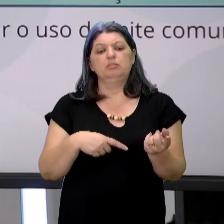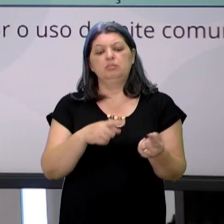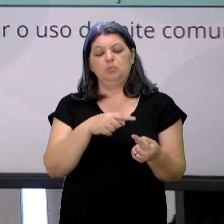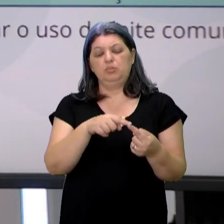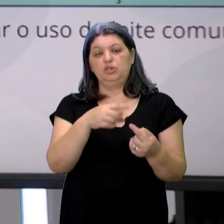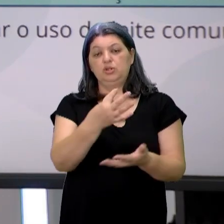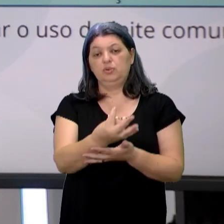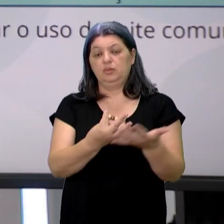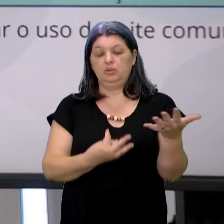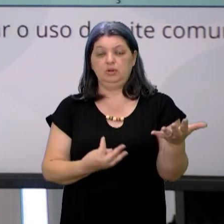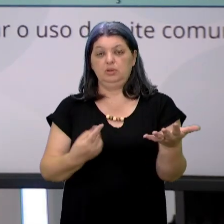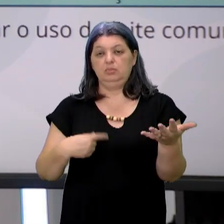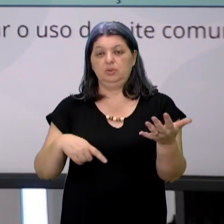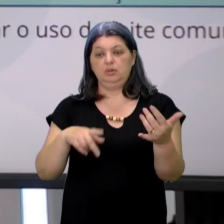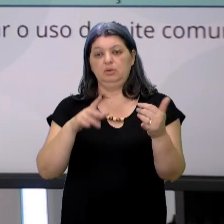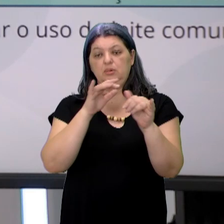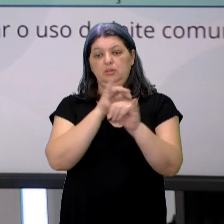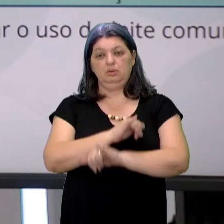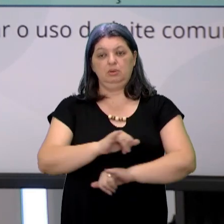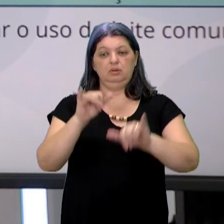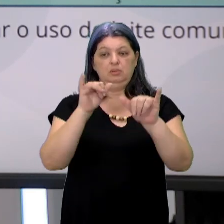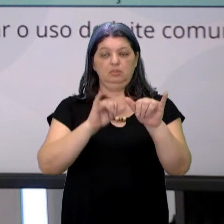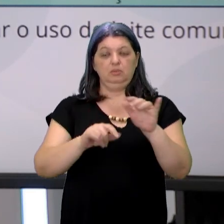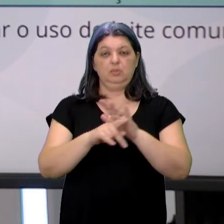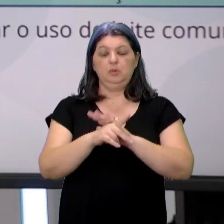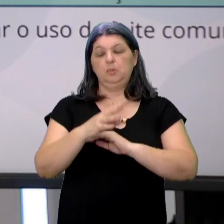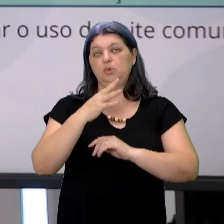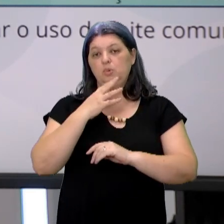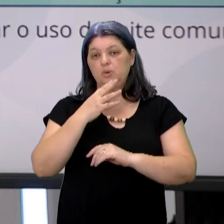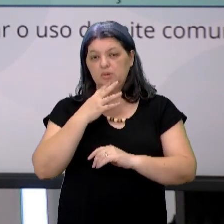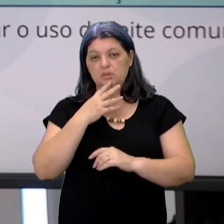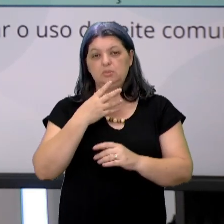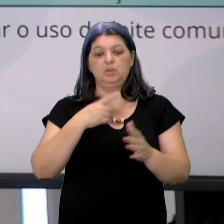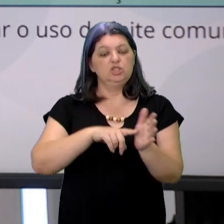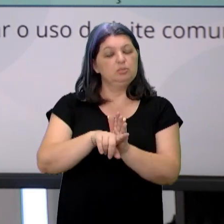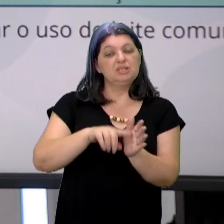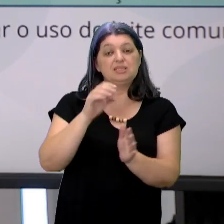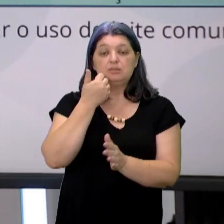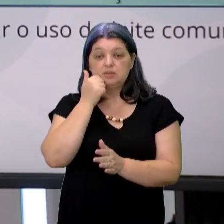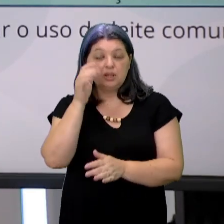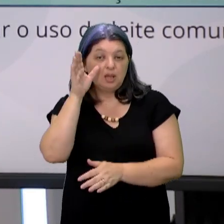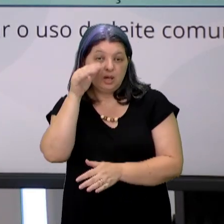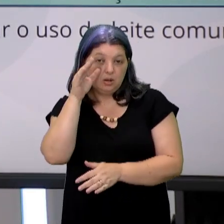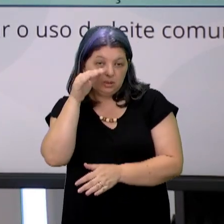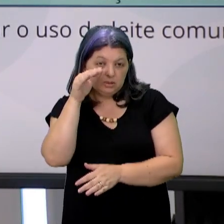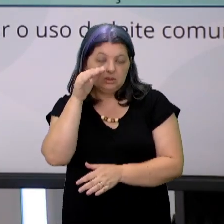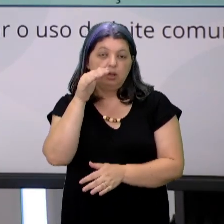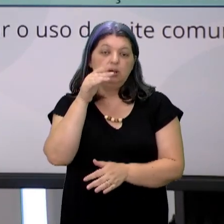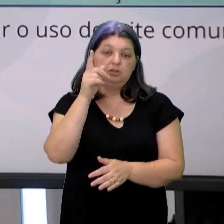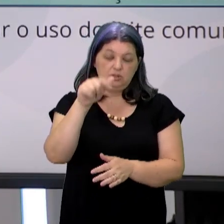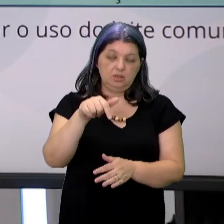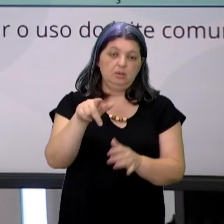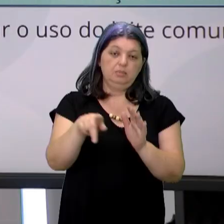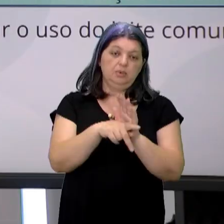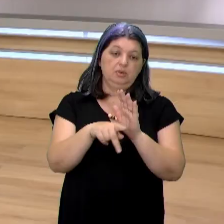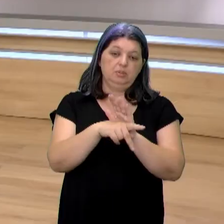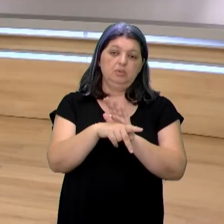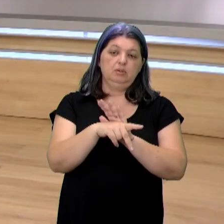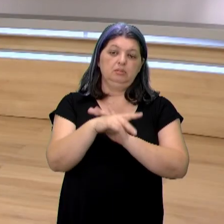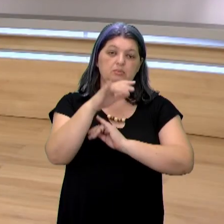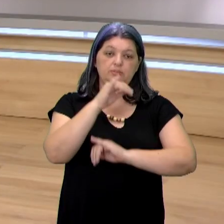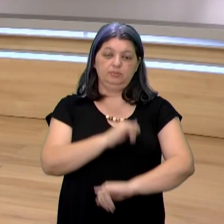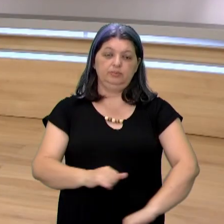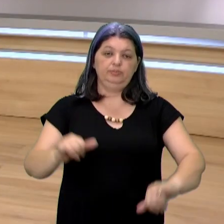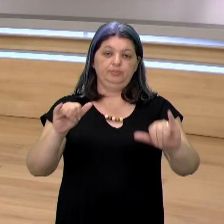texto? Se tiver lá, informar o leitor sobre conhecimento científico, sobre alguma novidade, sobre alguma curiosidade, é o artigo de divulgação científica.